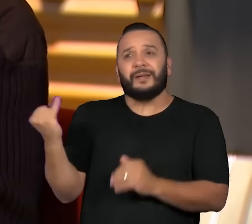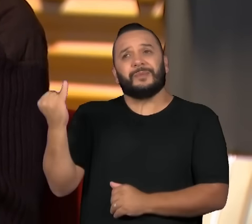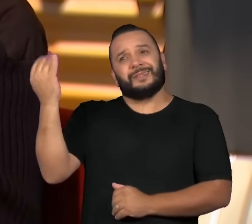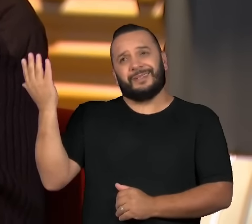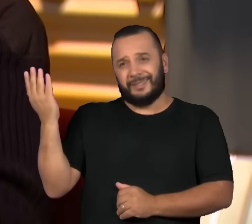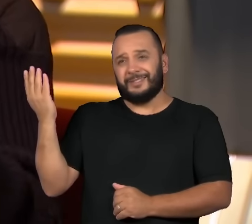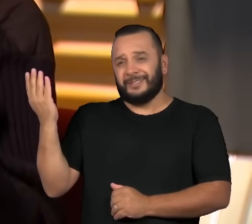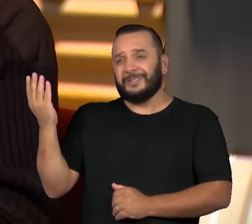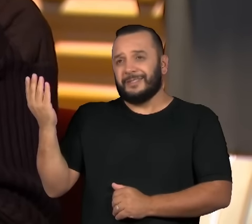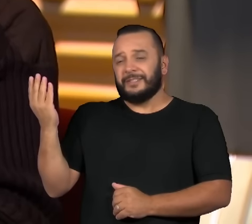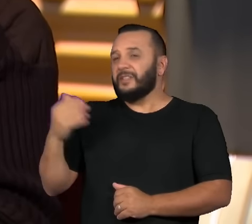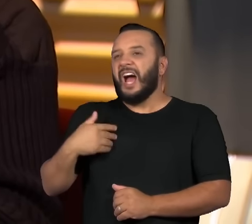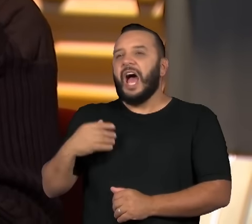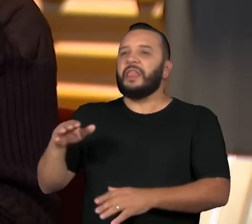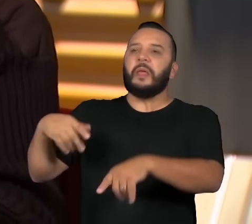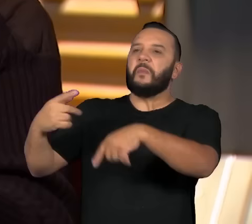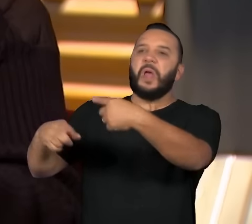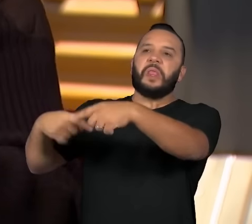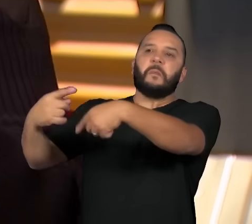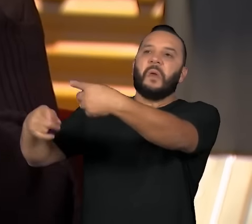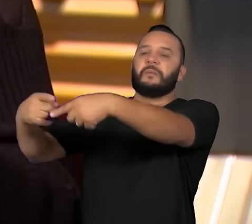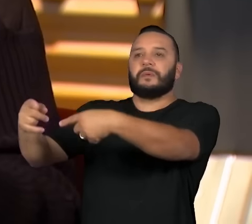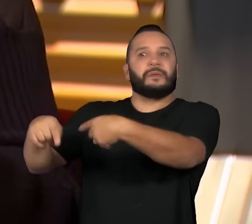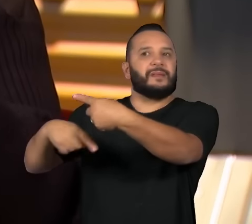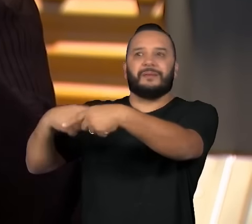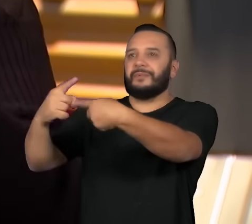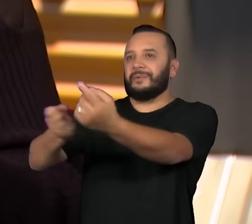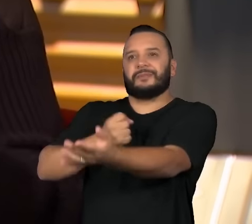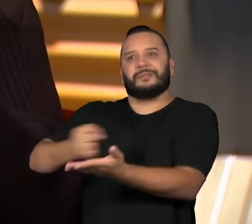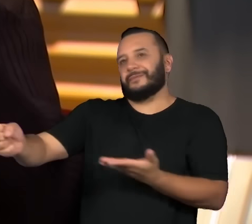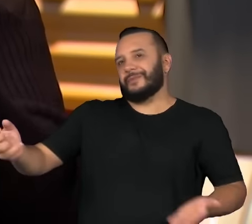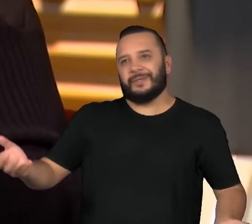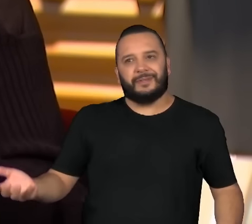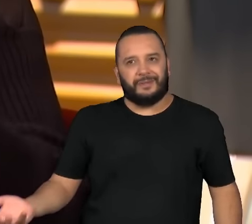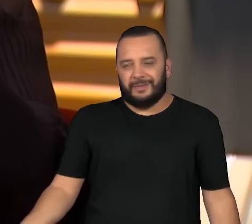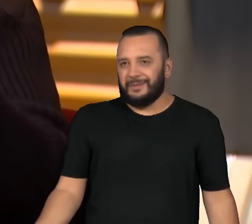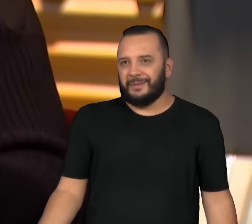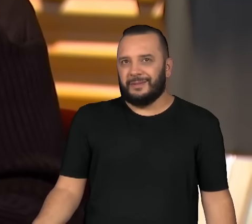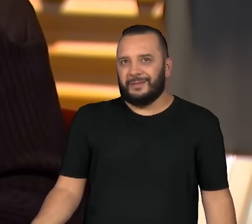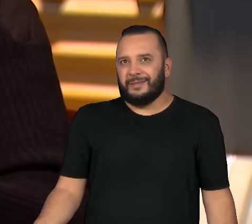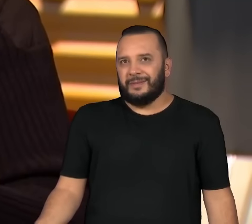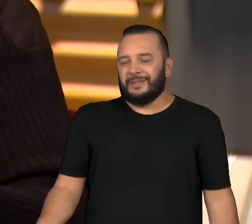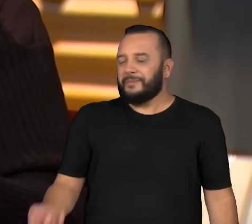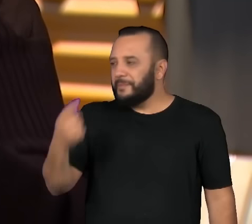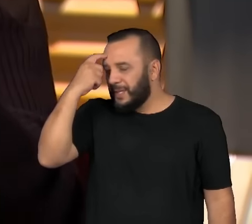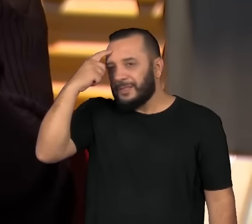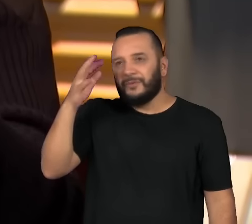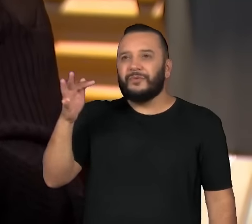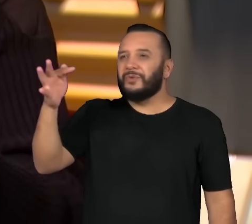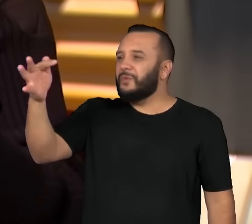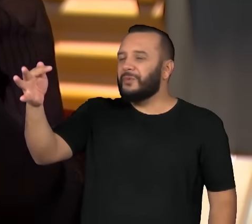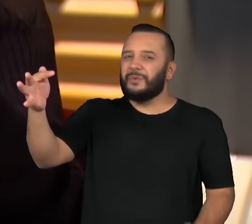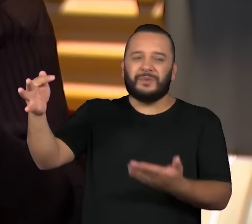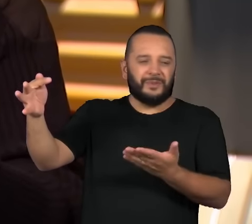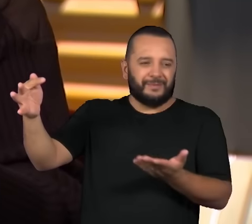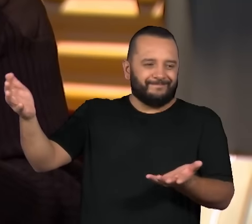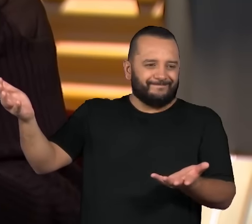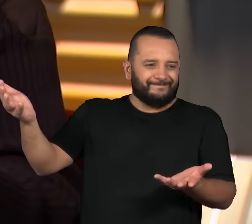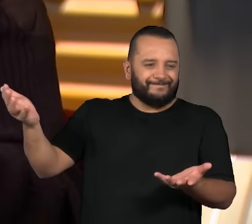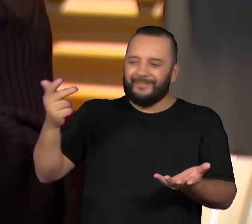realmente o momento e não deixar para amanhã, né? Que é uma coisa meio, sei lá, meio nociva,